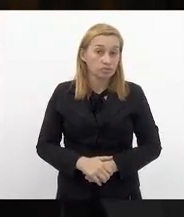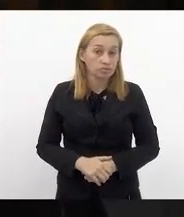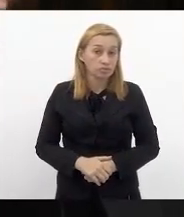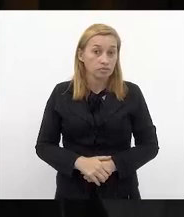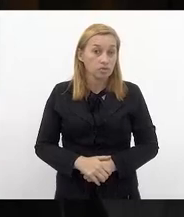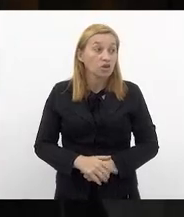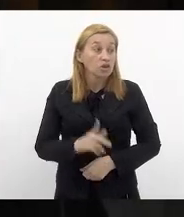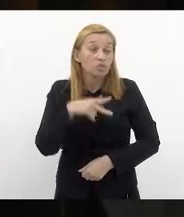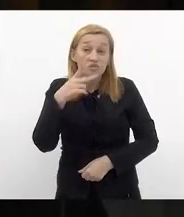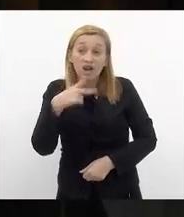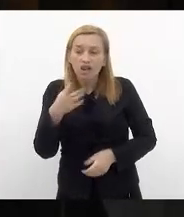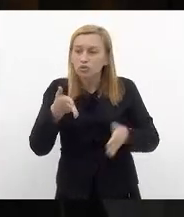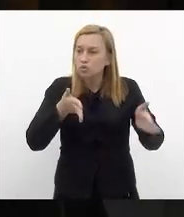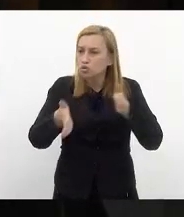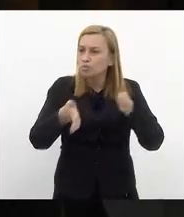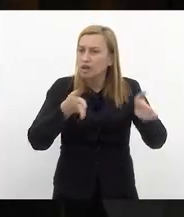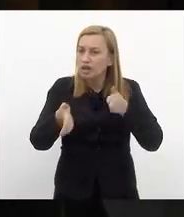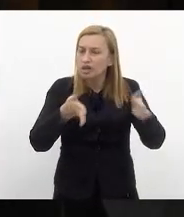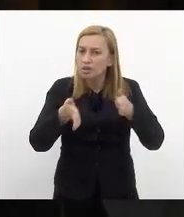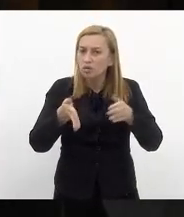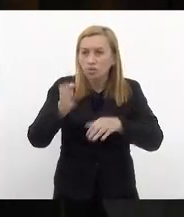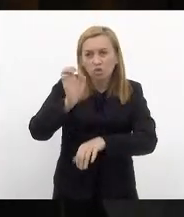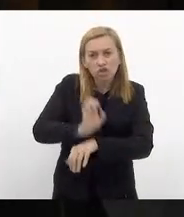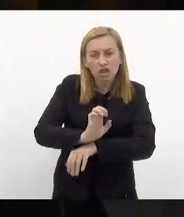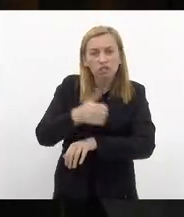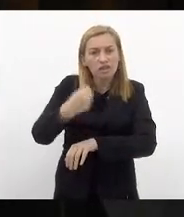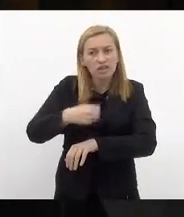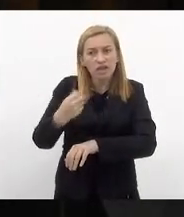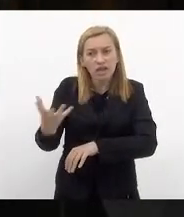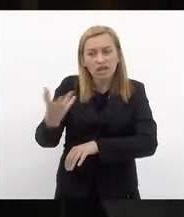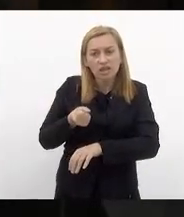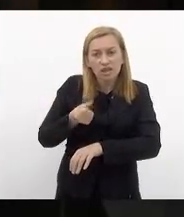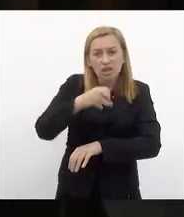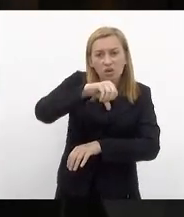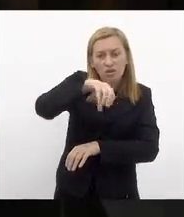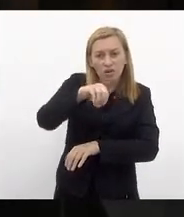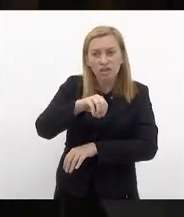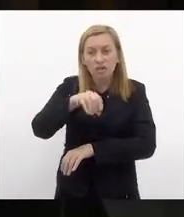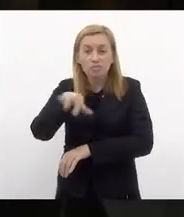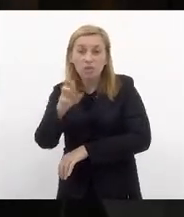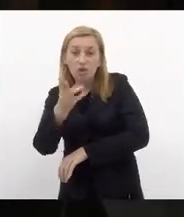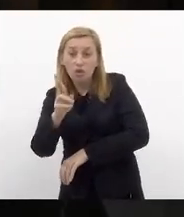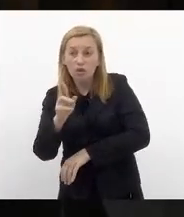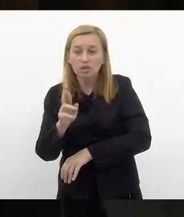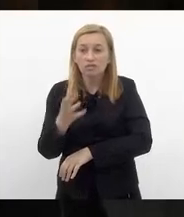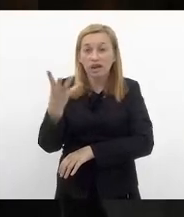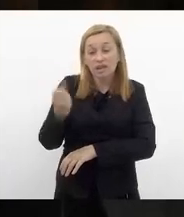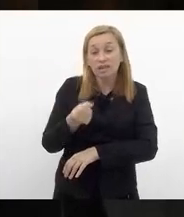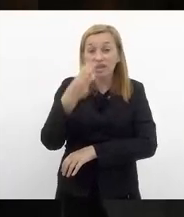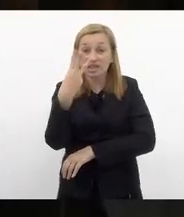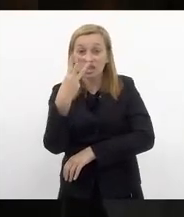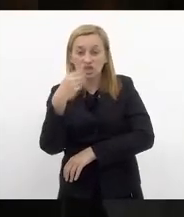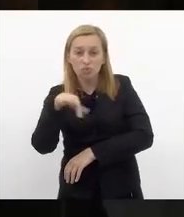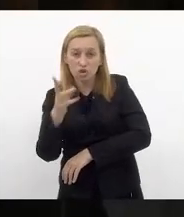Nós estamos falando de um período onde o Estado deveria receber 90 bilhões, ele vai receber 3